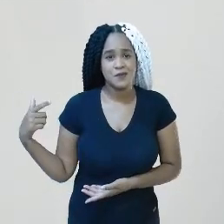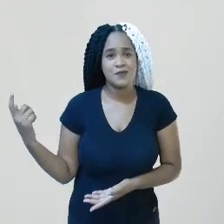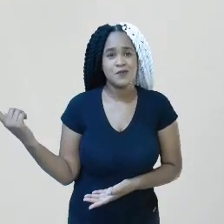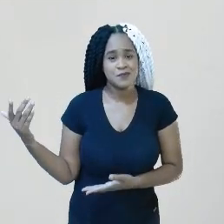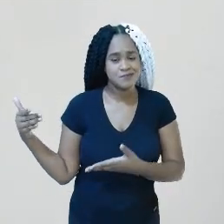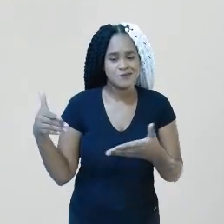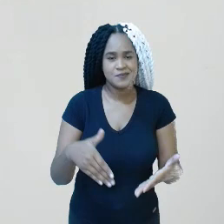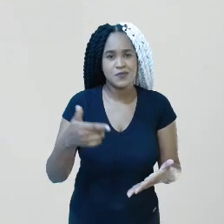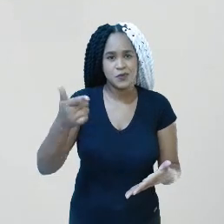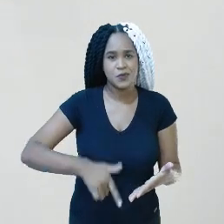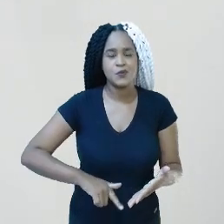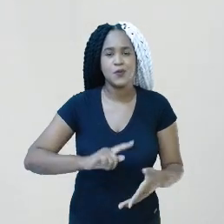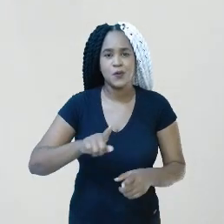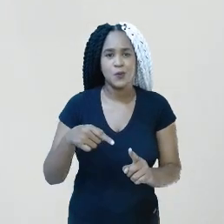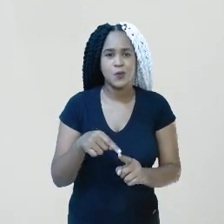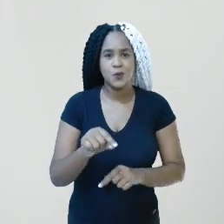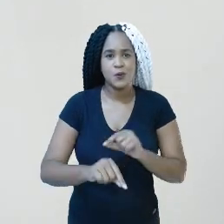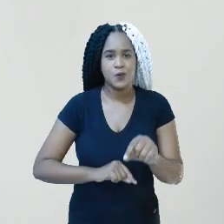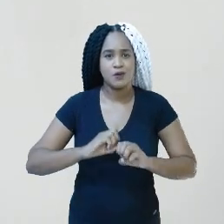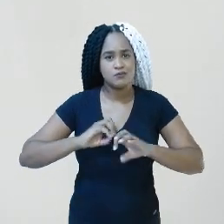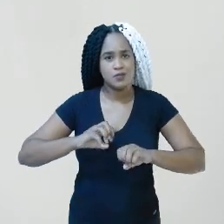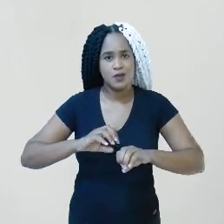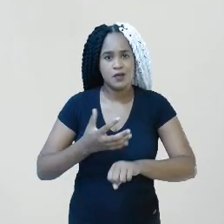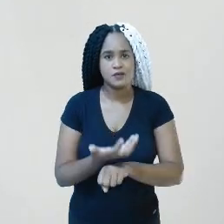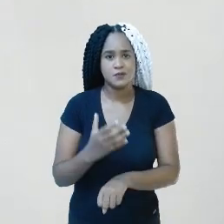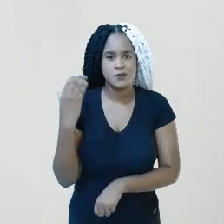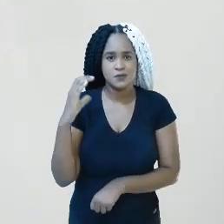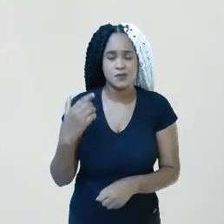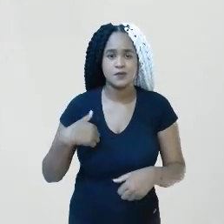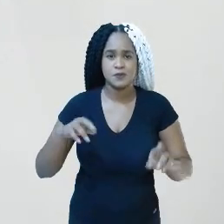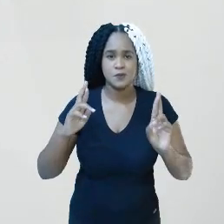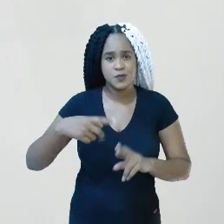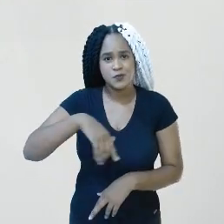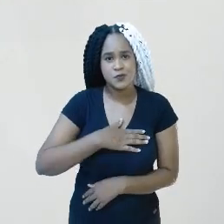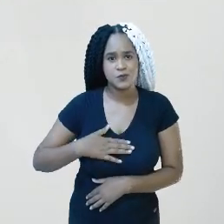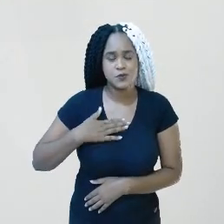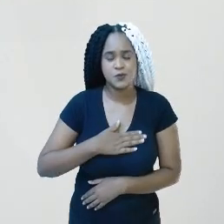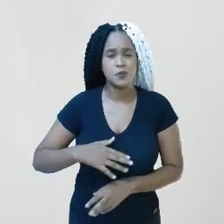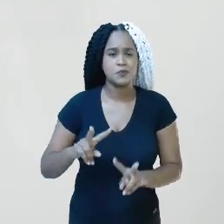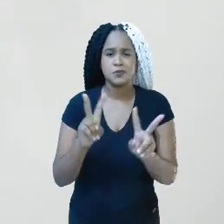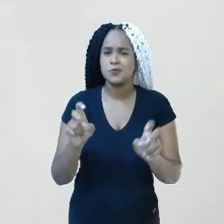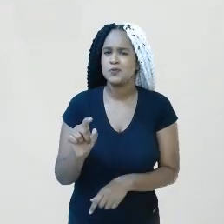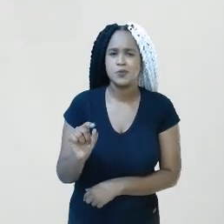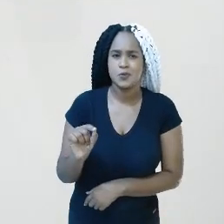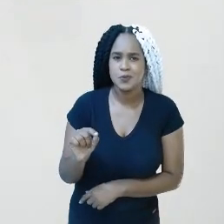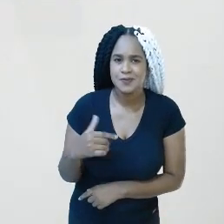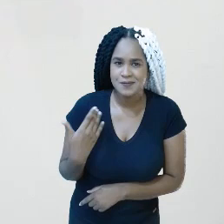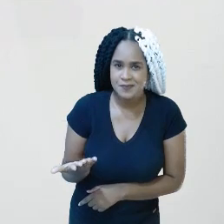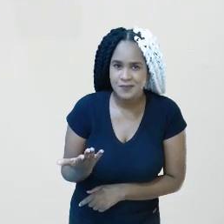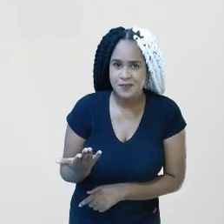com vocês de novo. Espero que vocês gostem da nossa aula de ciências de hoje, que vai falar um pouco sobre